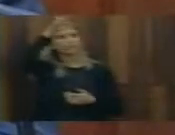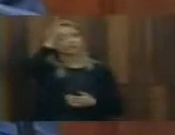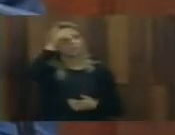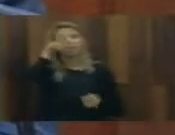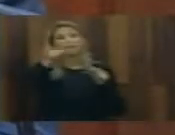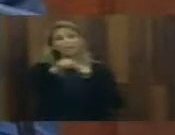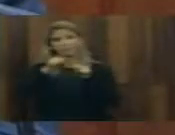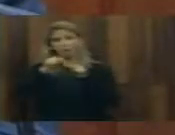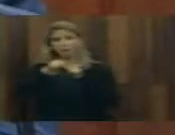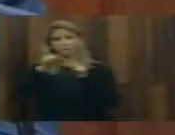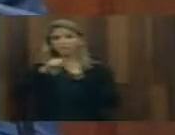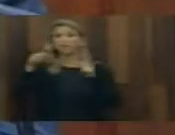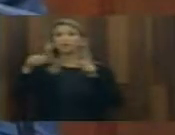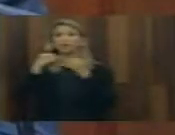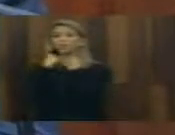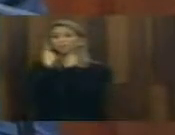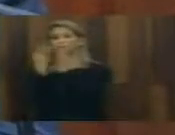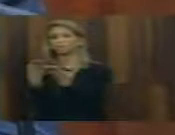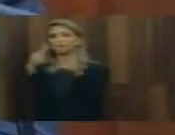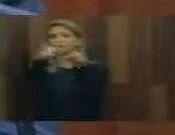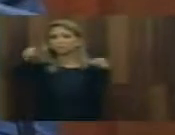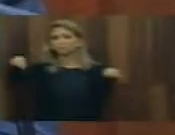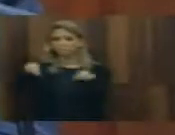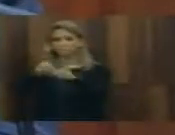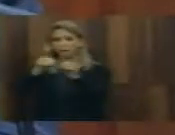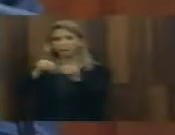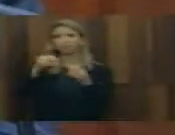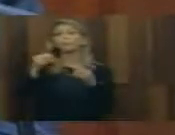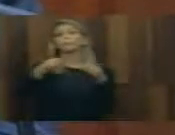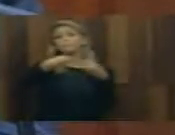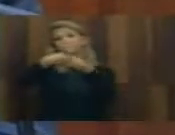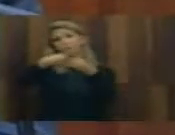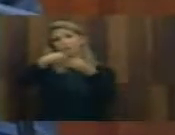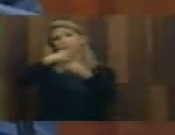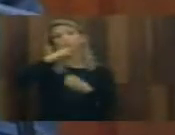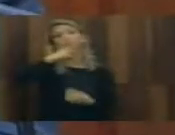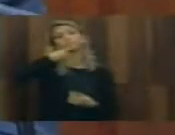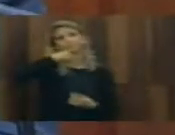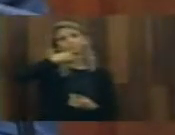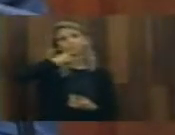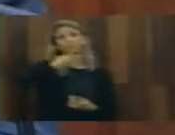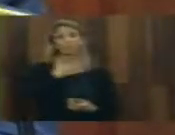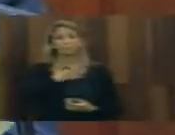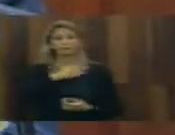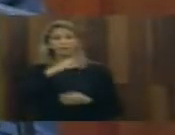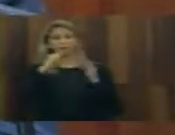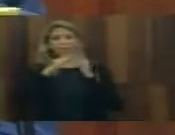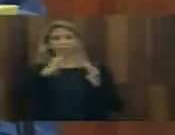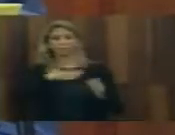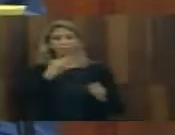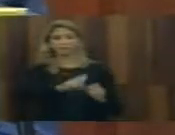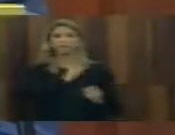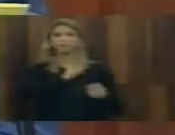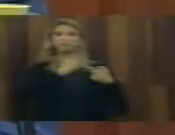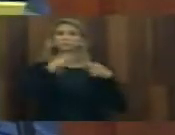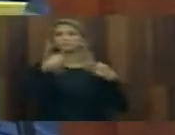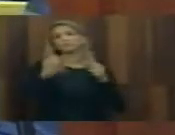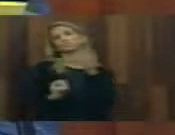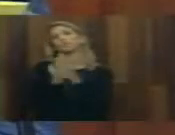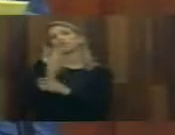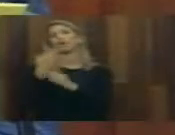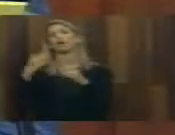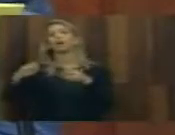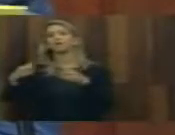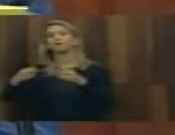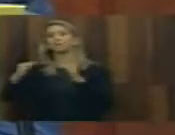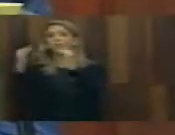entorno da Minha Casa Minha Vida, no Jardim Esperança, para a colocação de uma cabine da Polícia Militar. Em discussão, indicação. Não